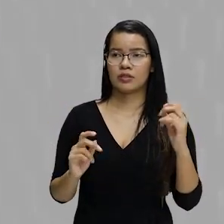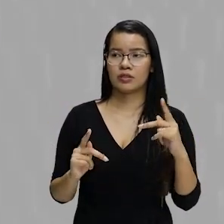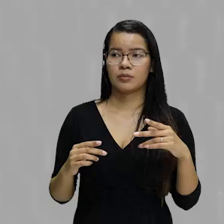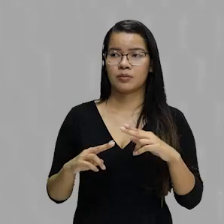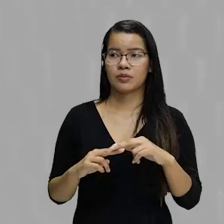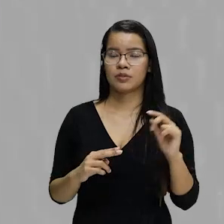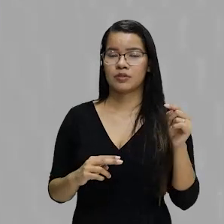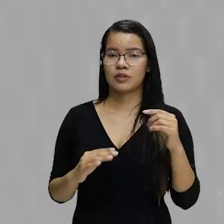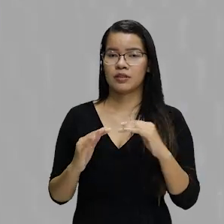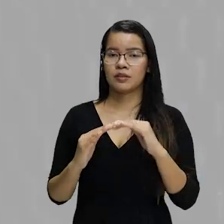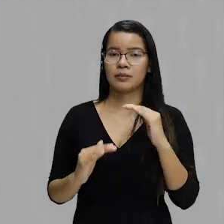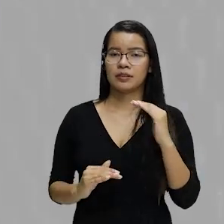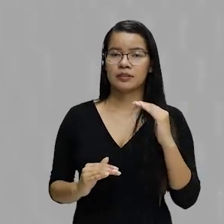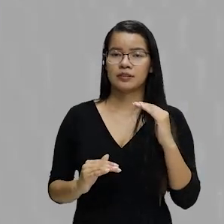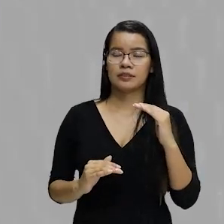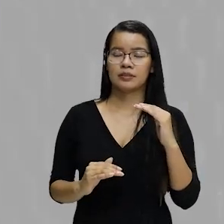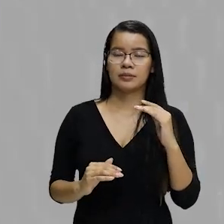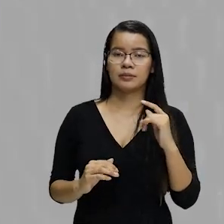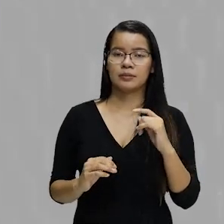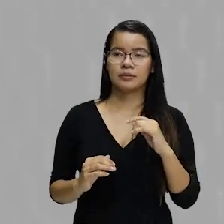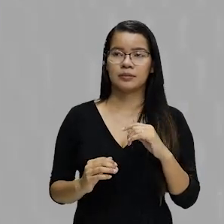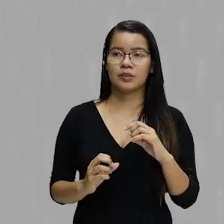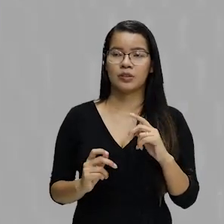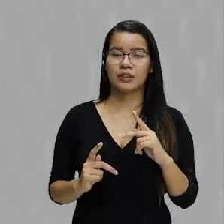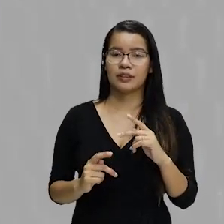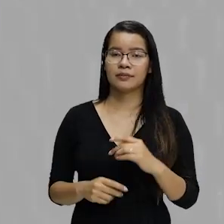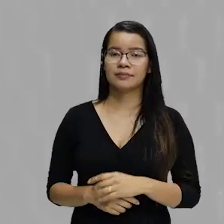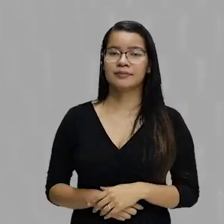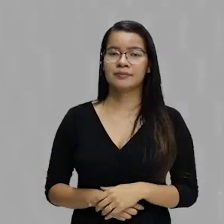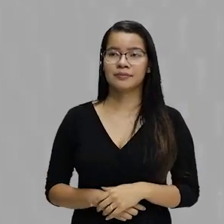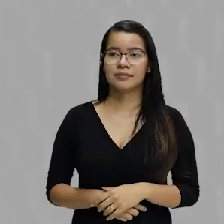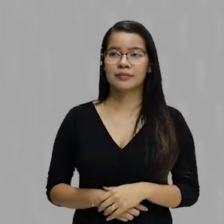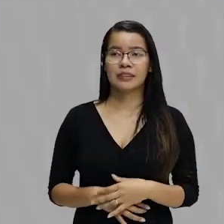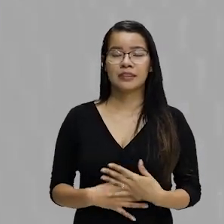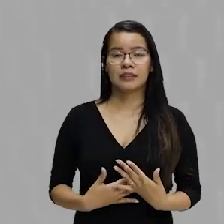Por isso ele foi rebaixado a planeta não. Ok?